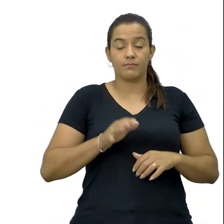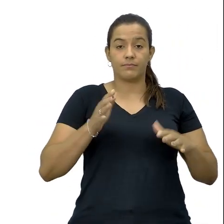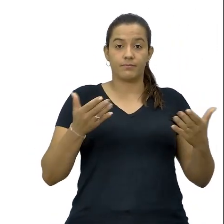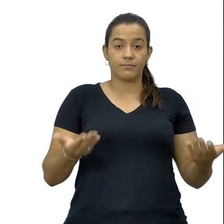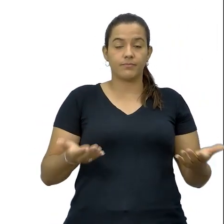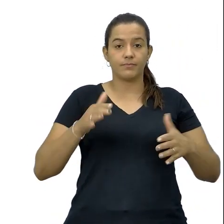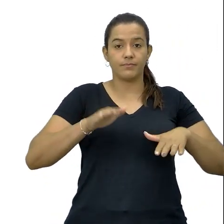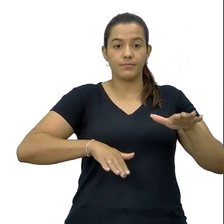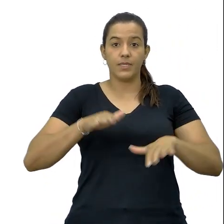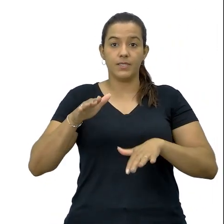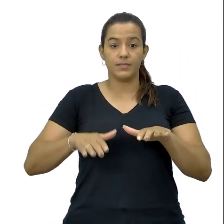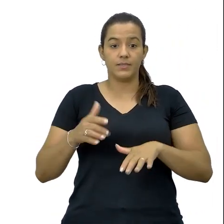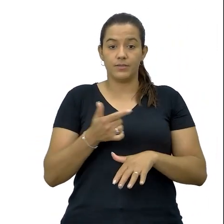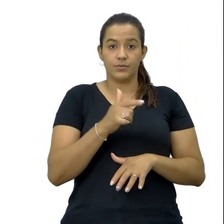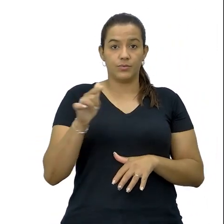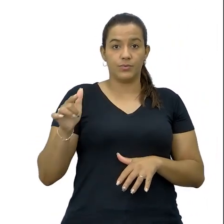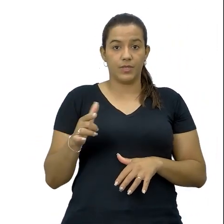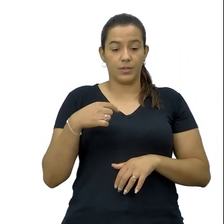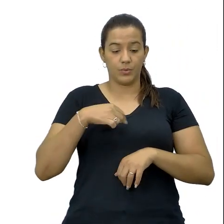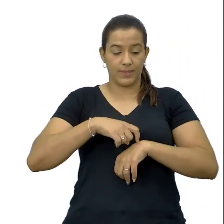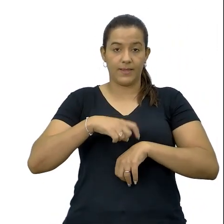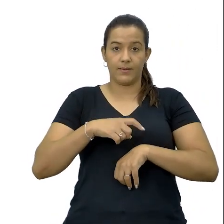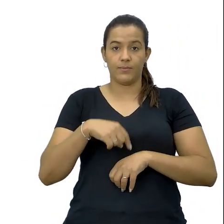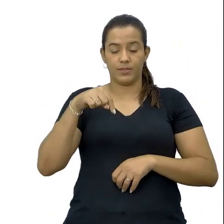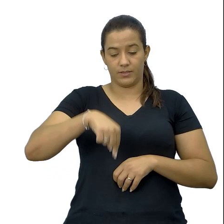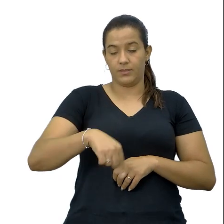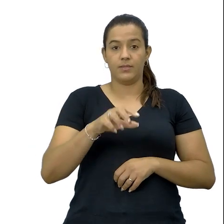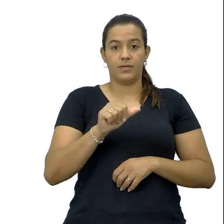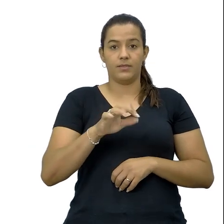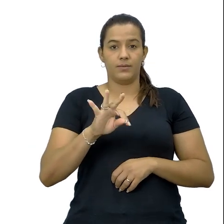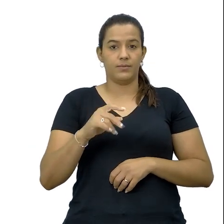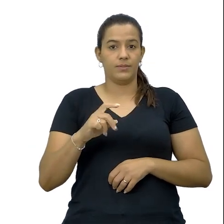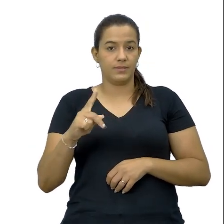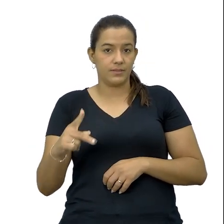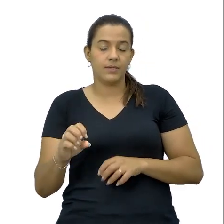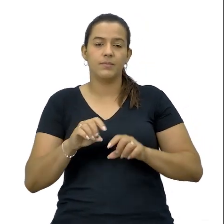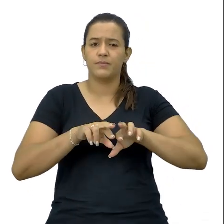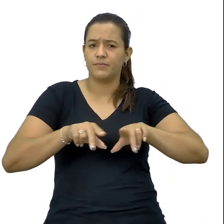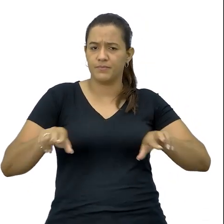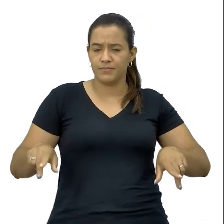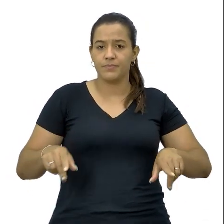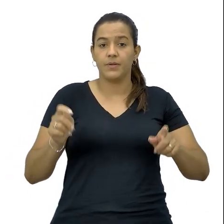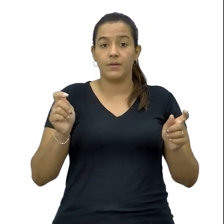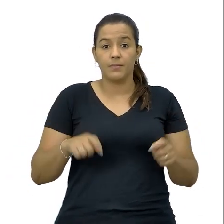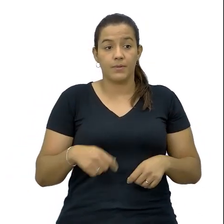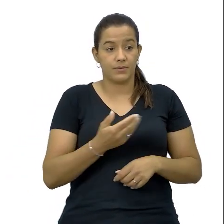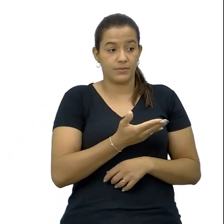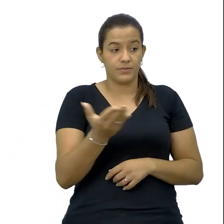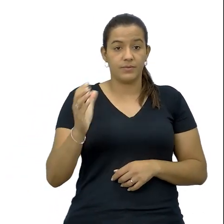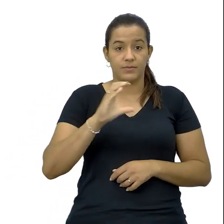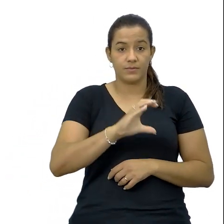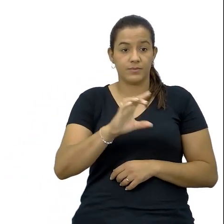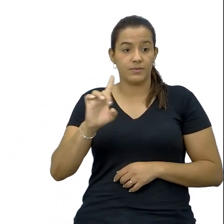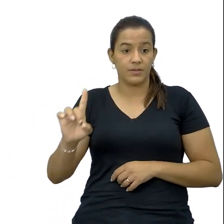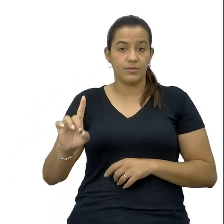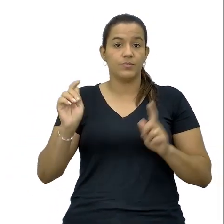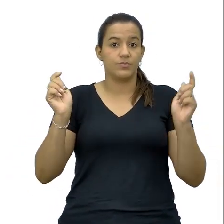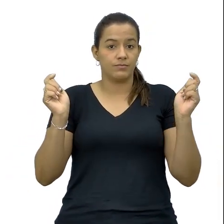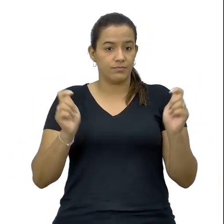né, na TPC para fazer todo esse movimento. Mas muitos coordenadores, né, já fizeram